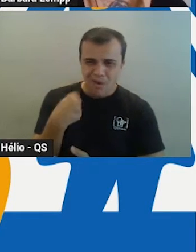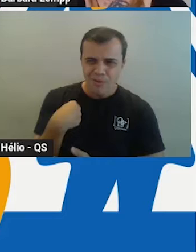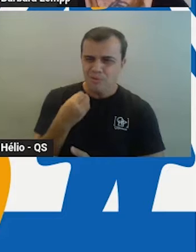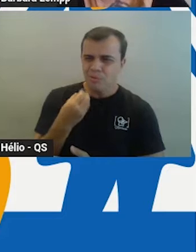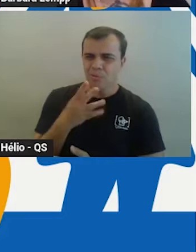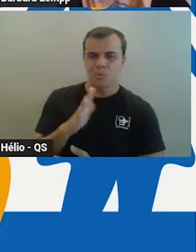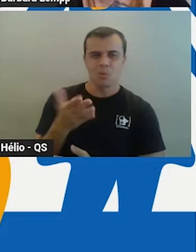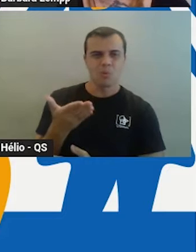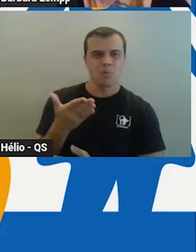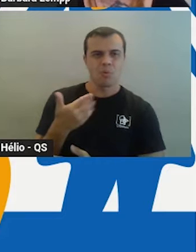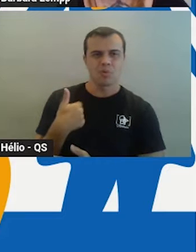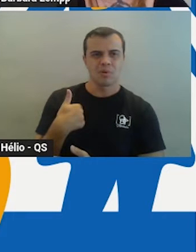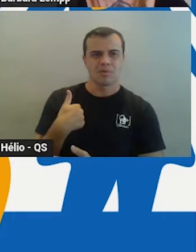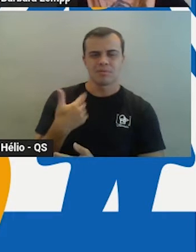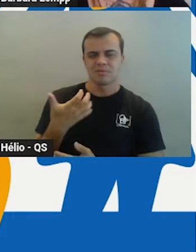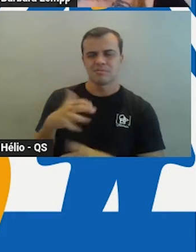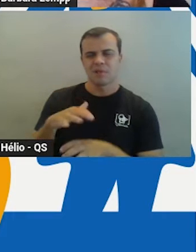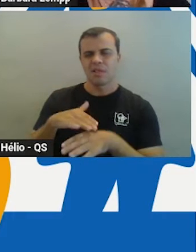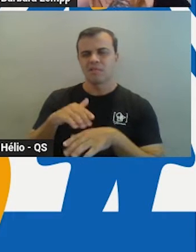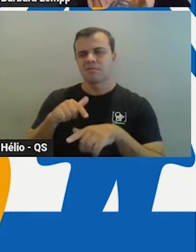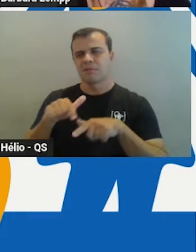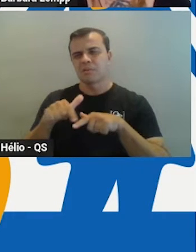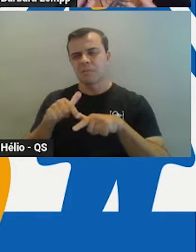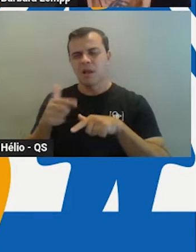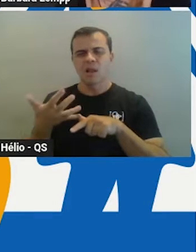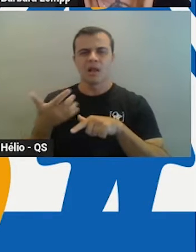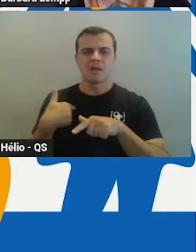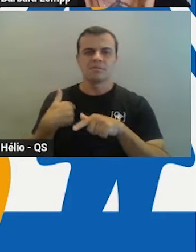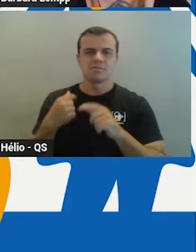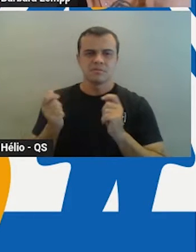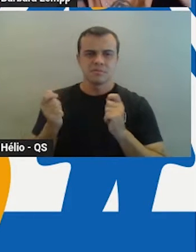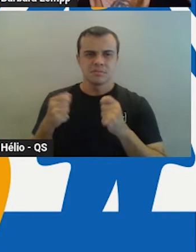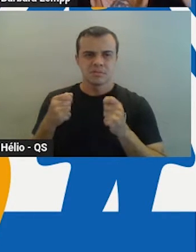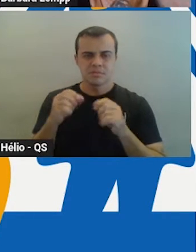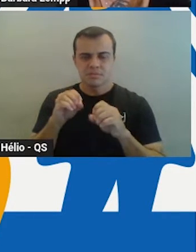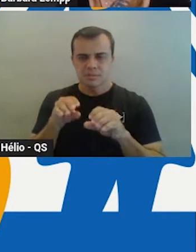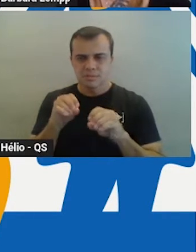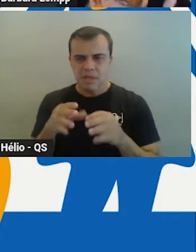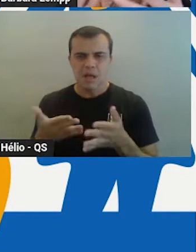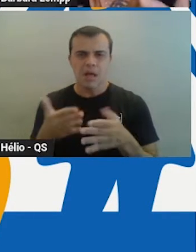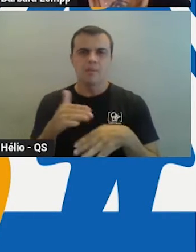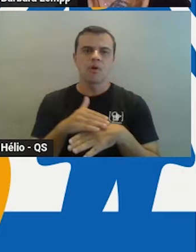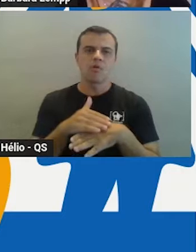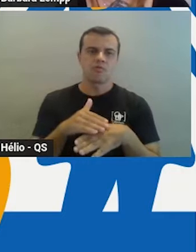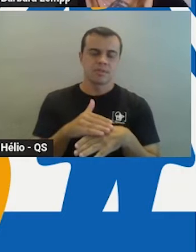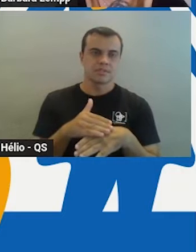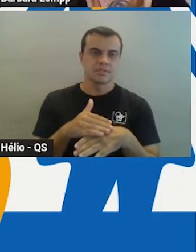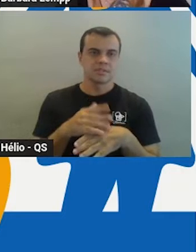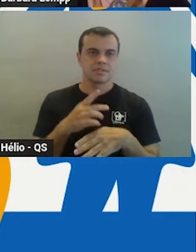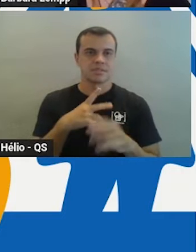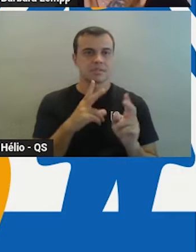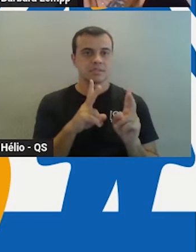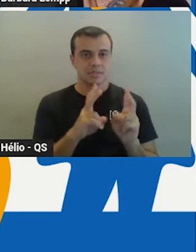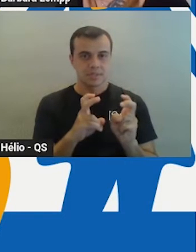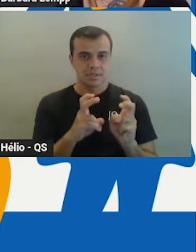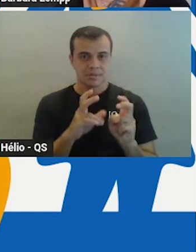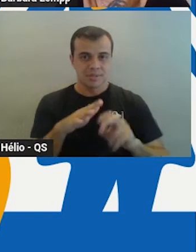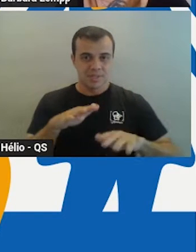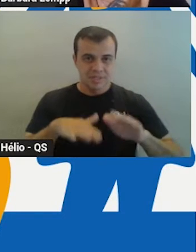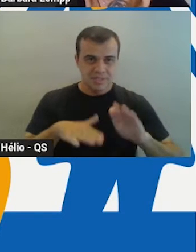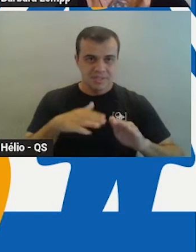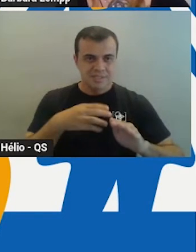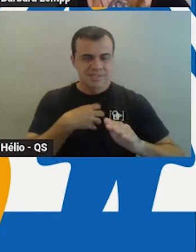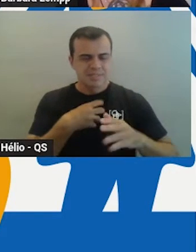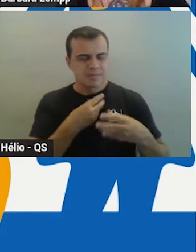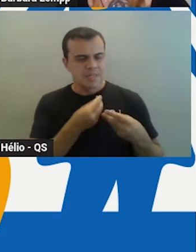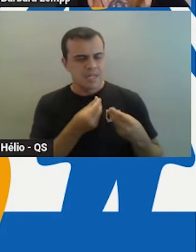hoje, não estou disposta para trabalhar, para dar essa aula, para conversar, entrar nesse tema, às vezes a gente está mais